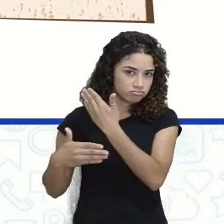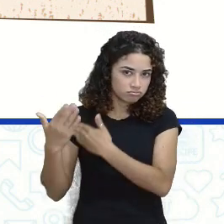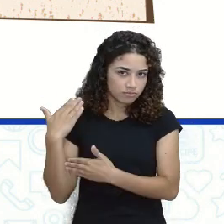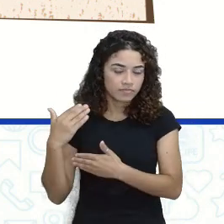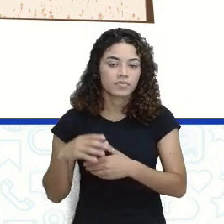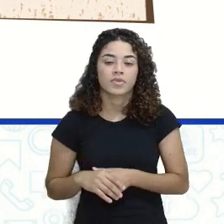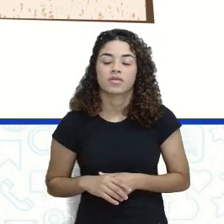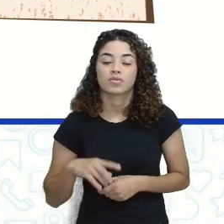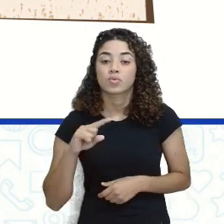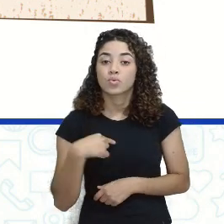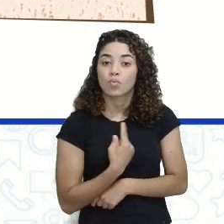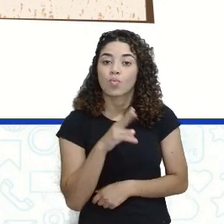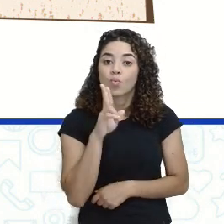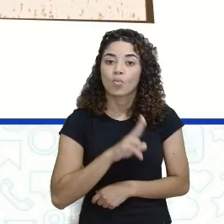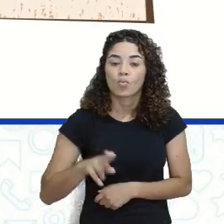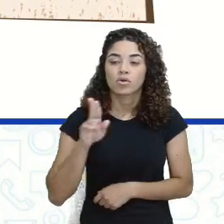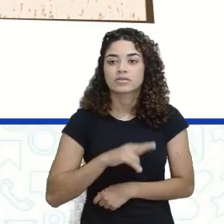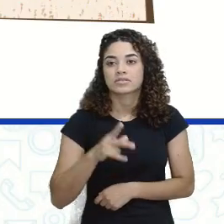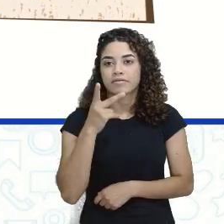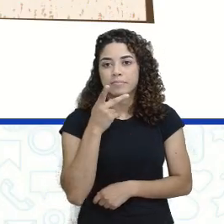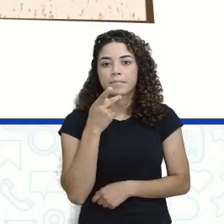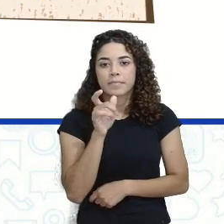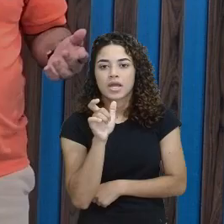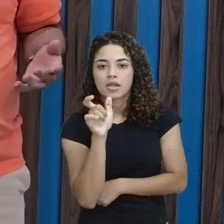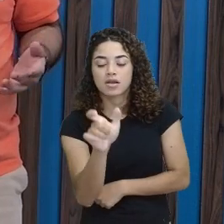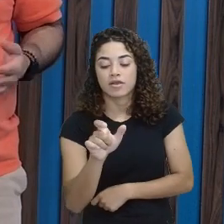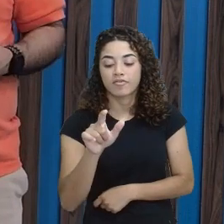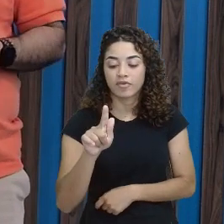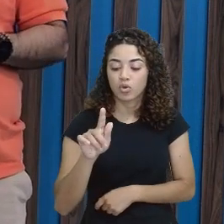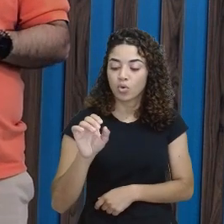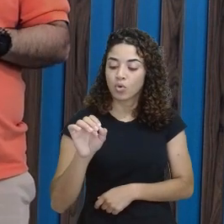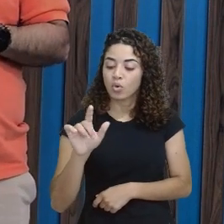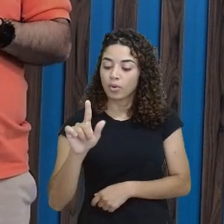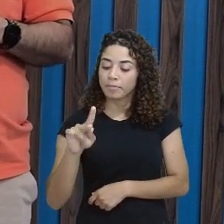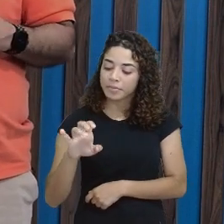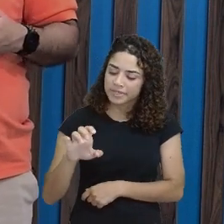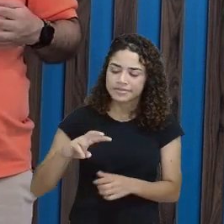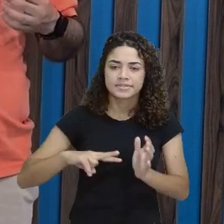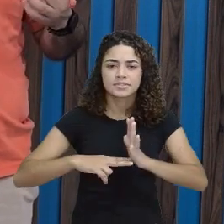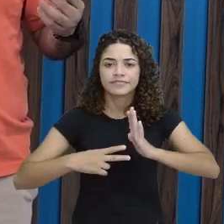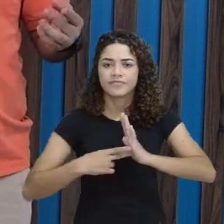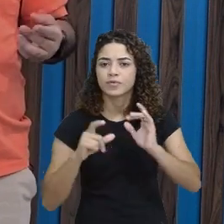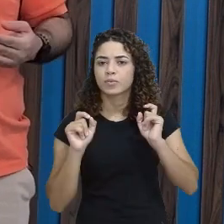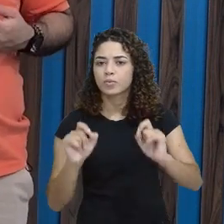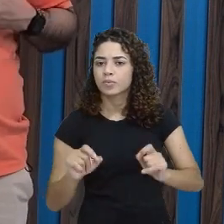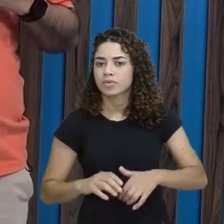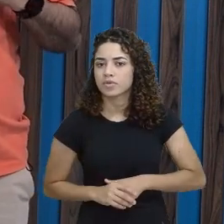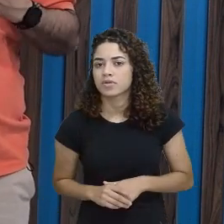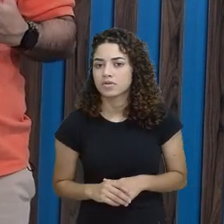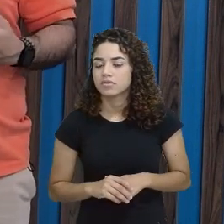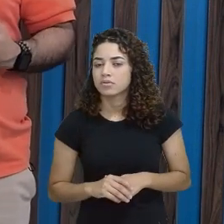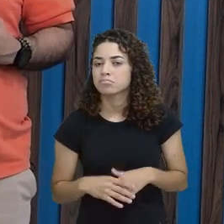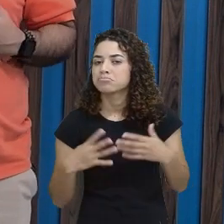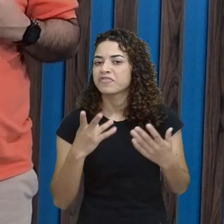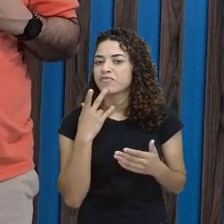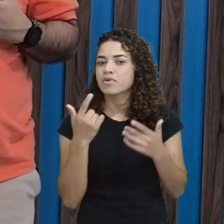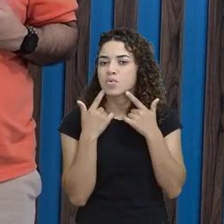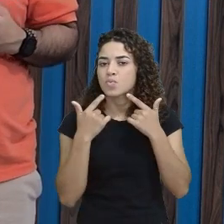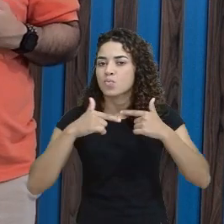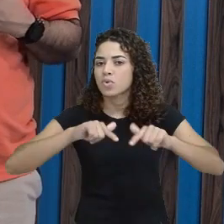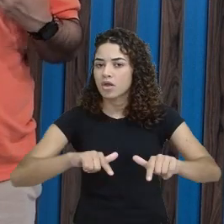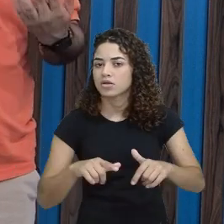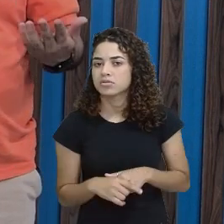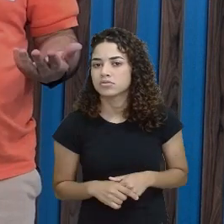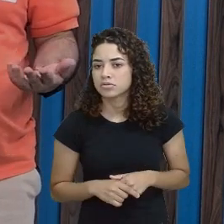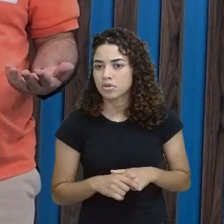utiliza muito o termo golpe, né? O que seria um golpe? Um golpe se a gente traz para uma linguagem, né,